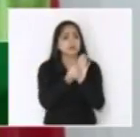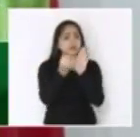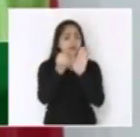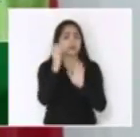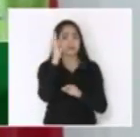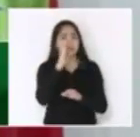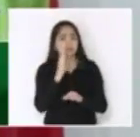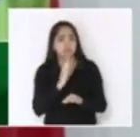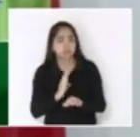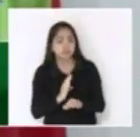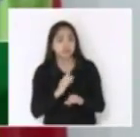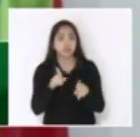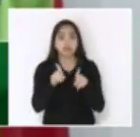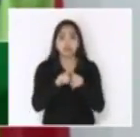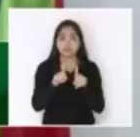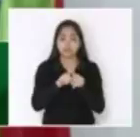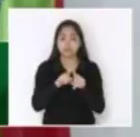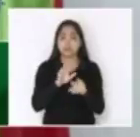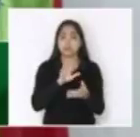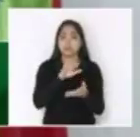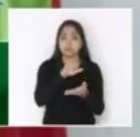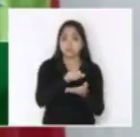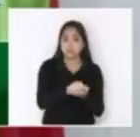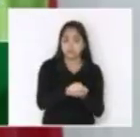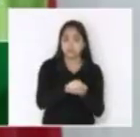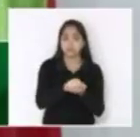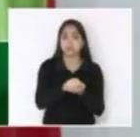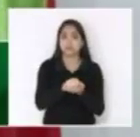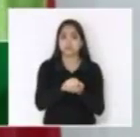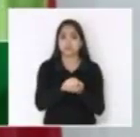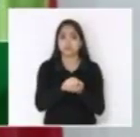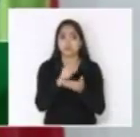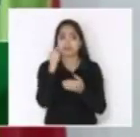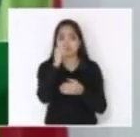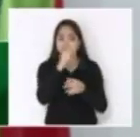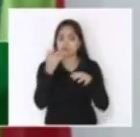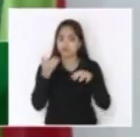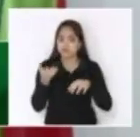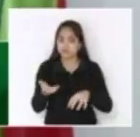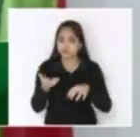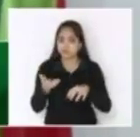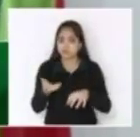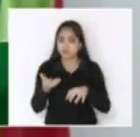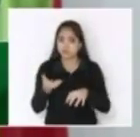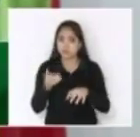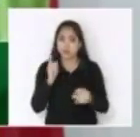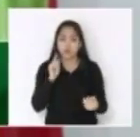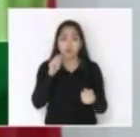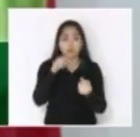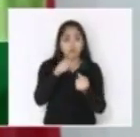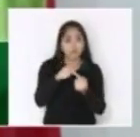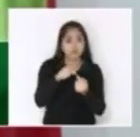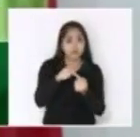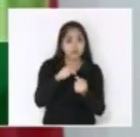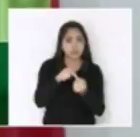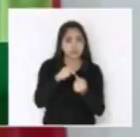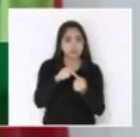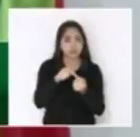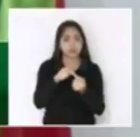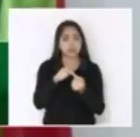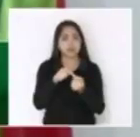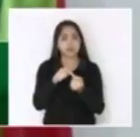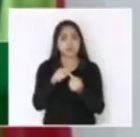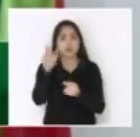de se registrar as diversas investidas no Congresso Nacional com o intuito de tutelar o corpo da